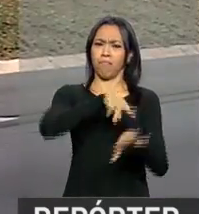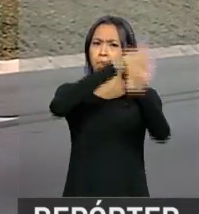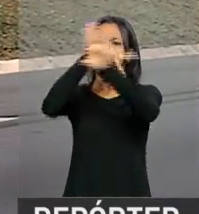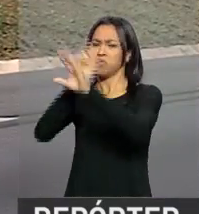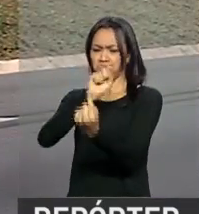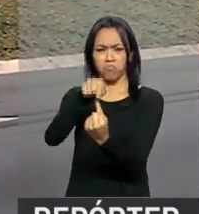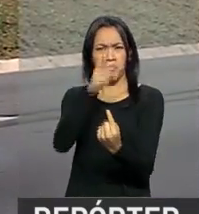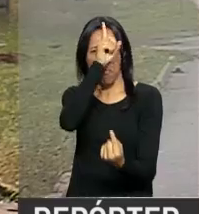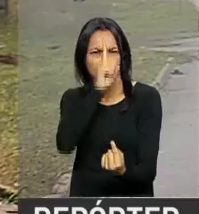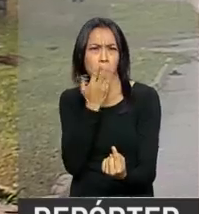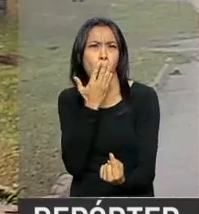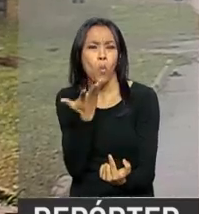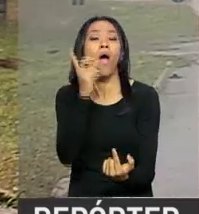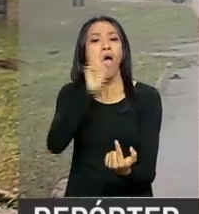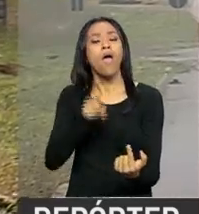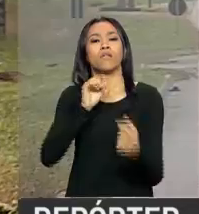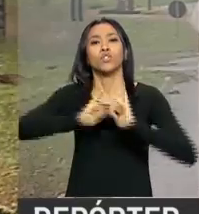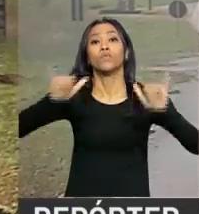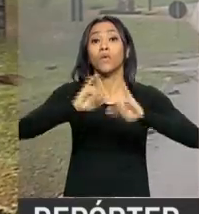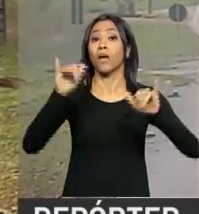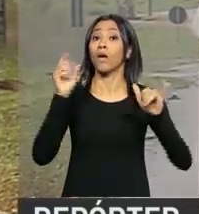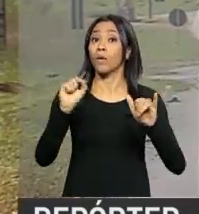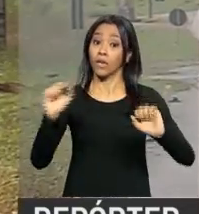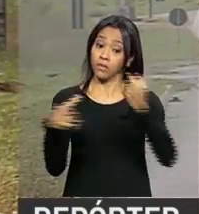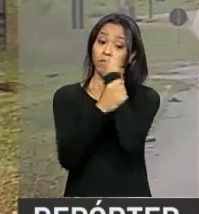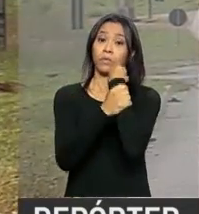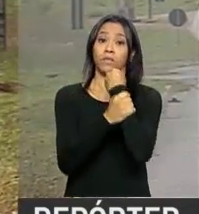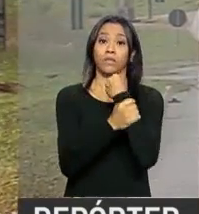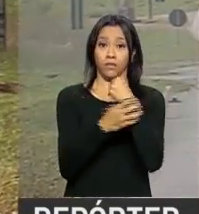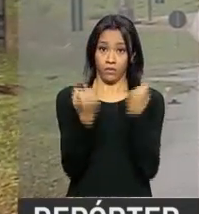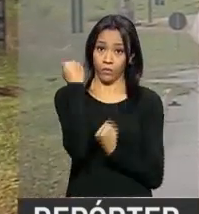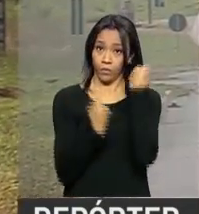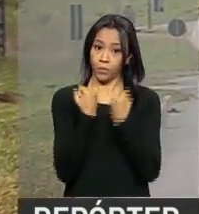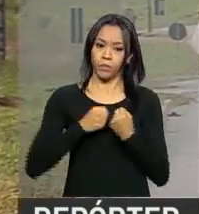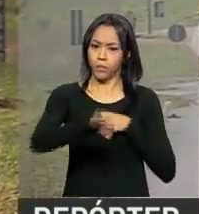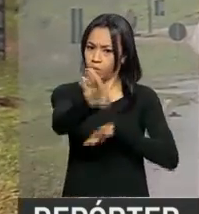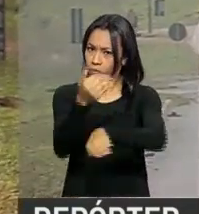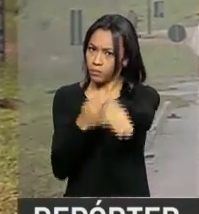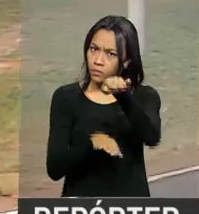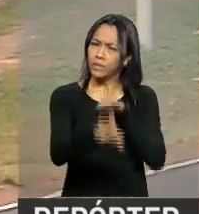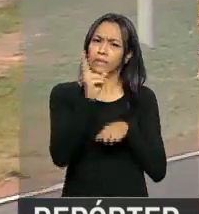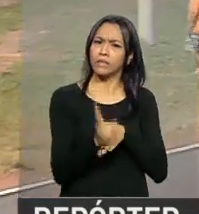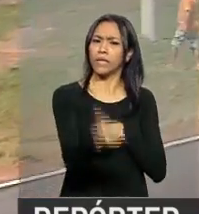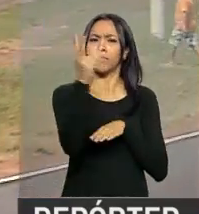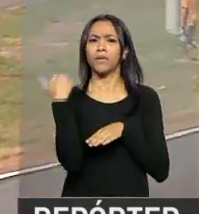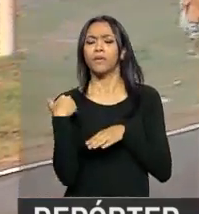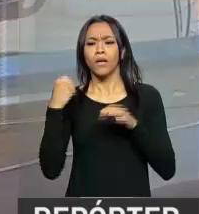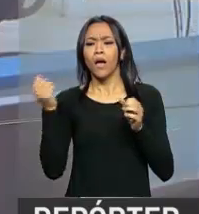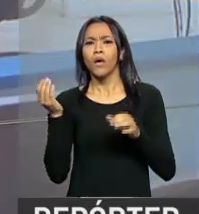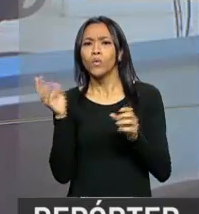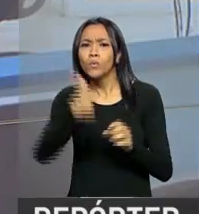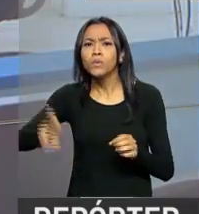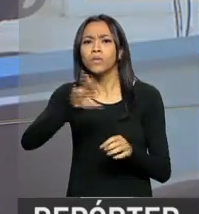sensibilizar a sociedade para um trânsito mais seguro. Desde o início do mês, diversas ações têm sido promovidas para incentivar o